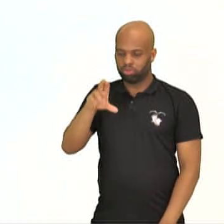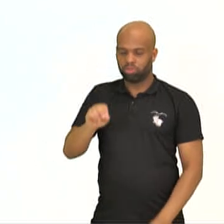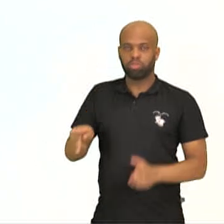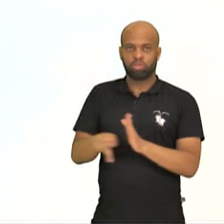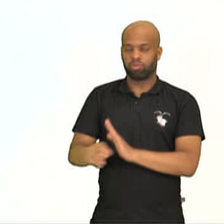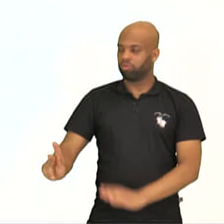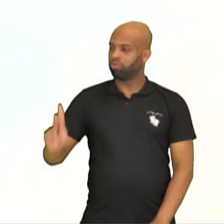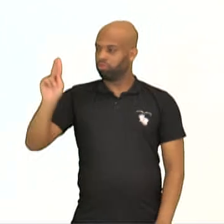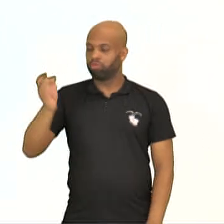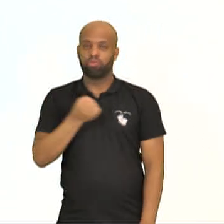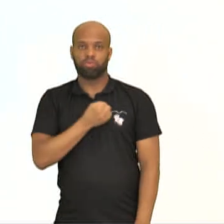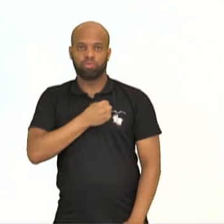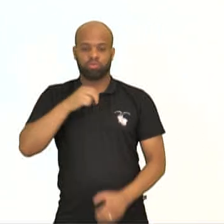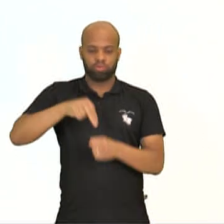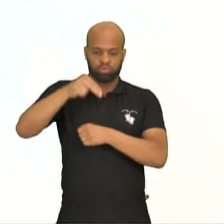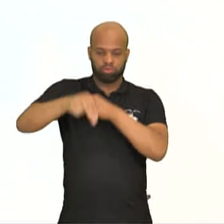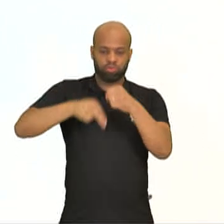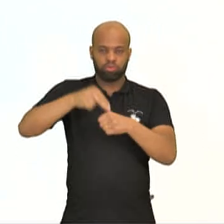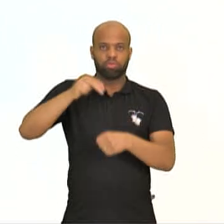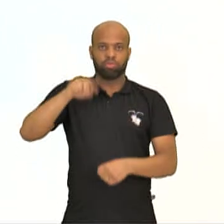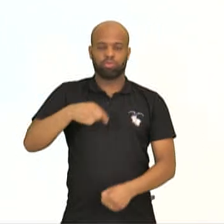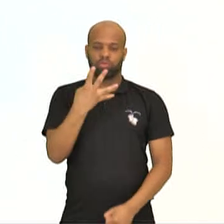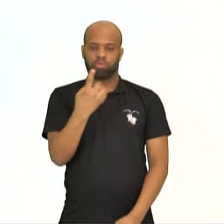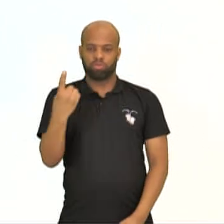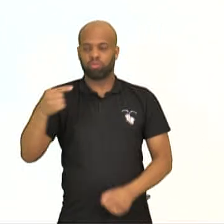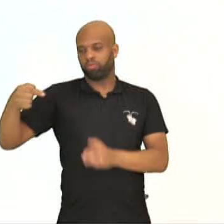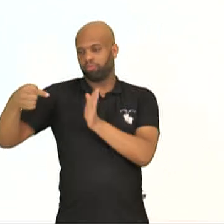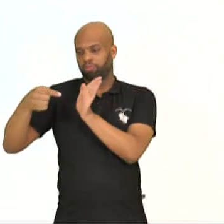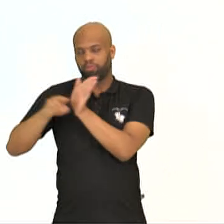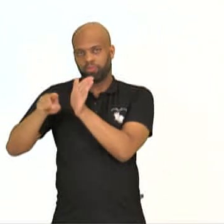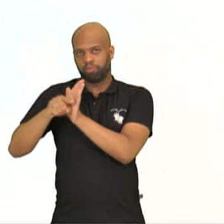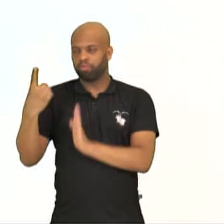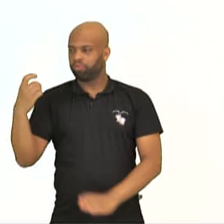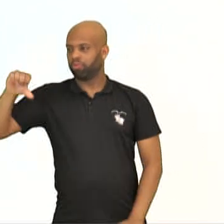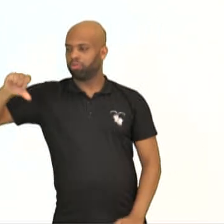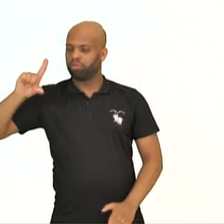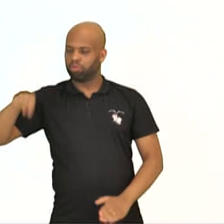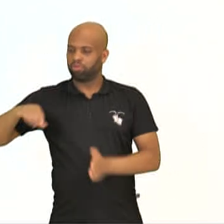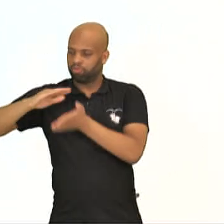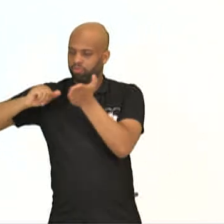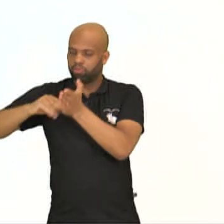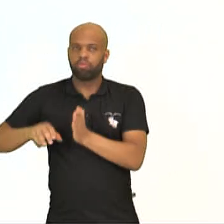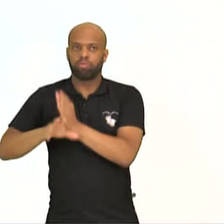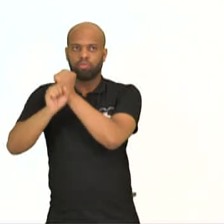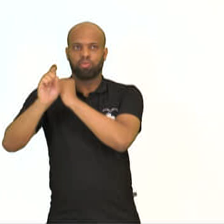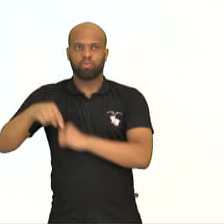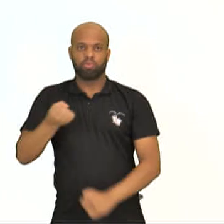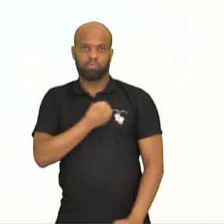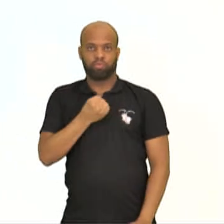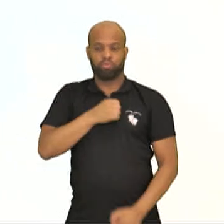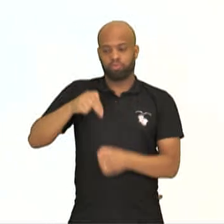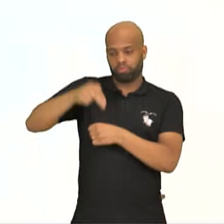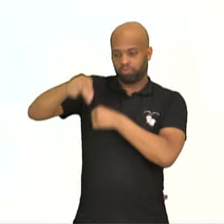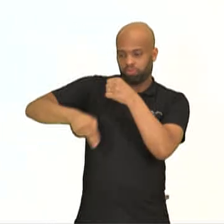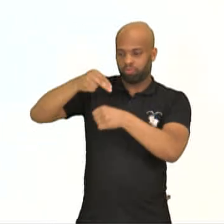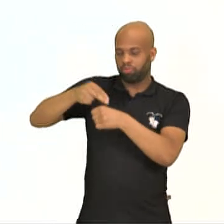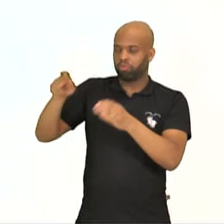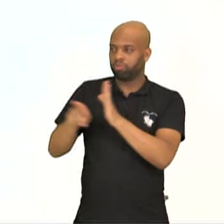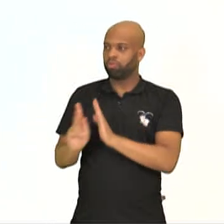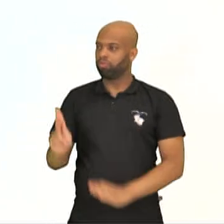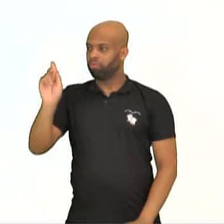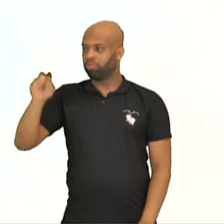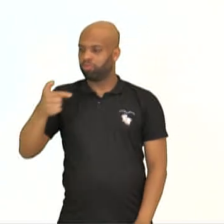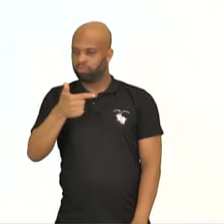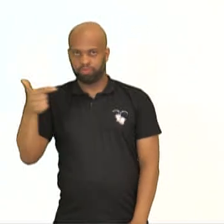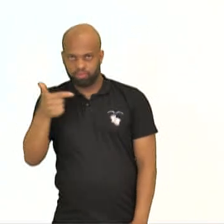de nêutrons é 41 menos 19, que é a nossa continha aqui, que vai dar o número de nêutrons do potássio,